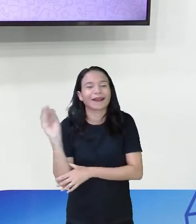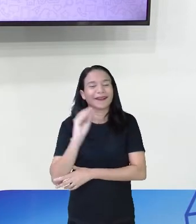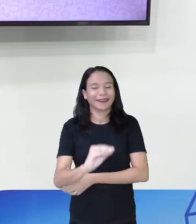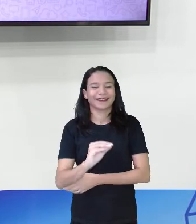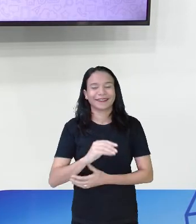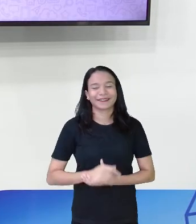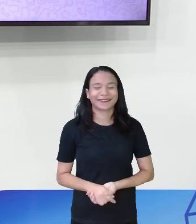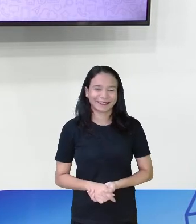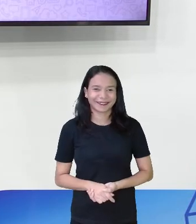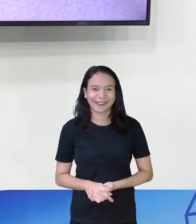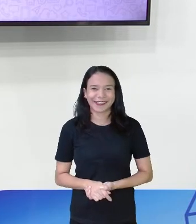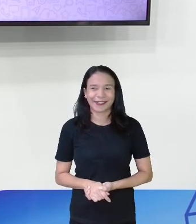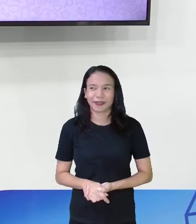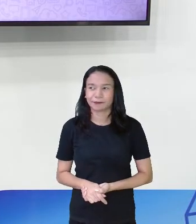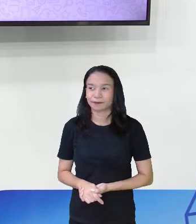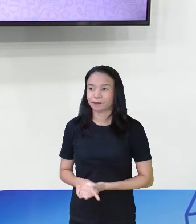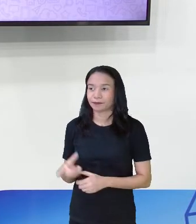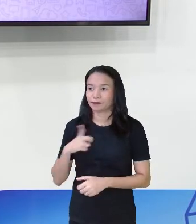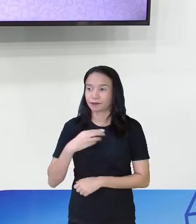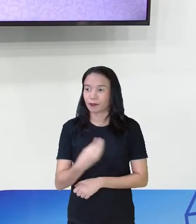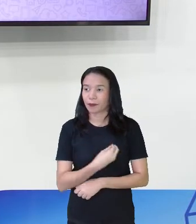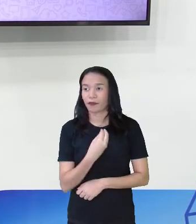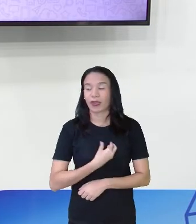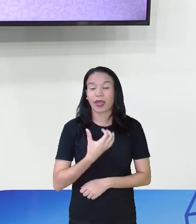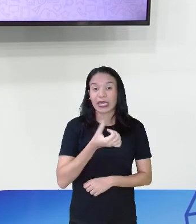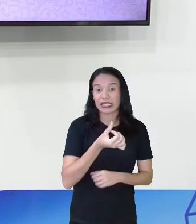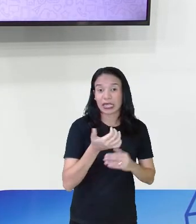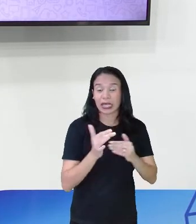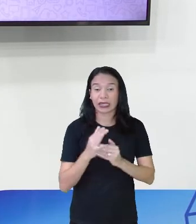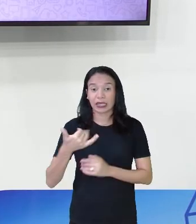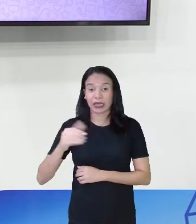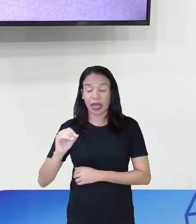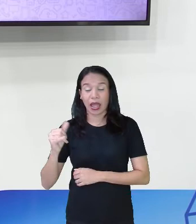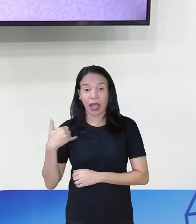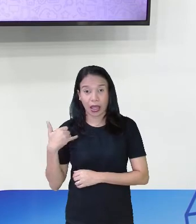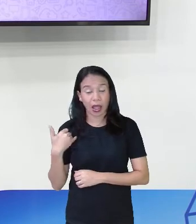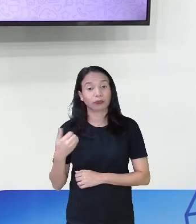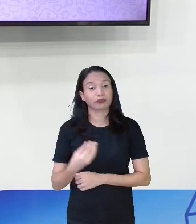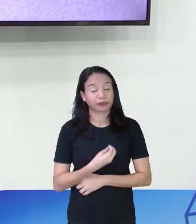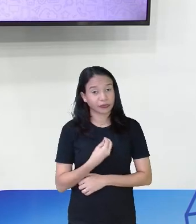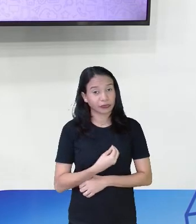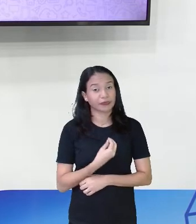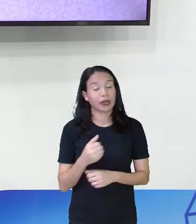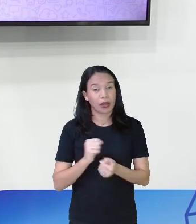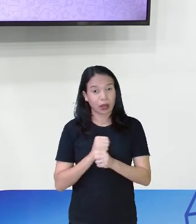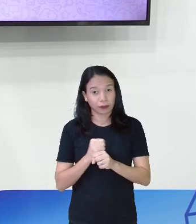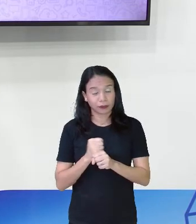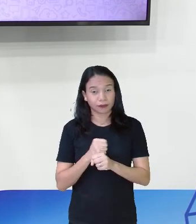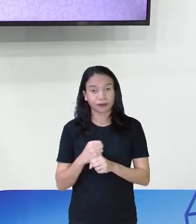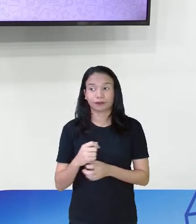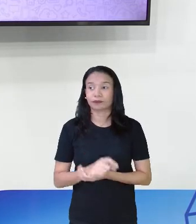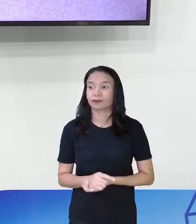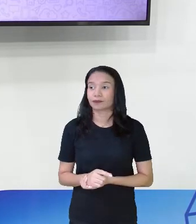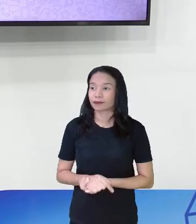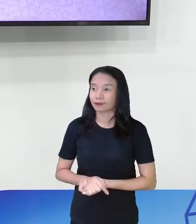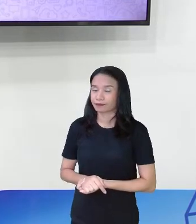joia? O período de vida é de 6 a 10 anos e eles vivem nos pampas e pradarias.